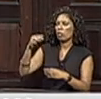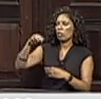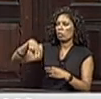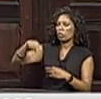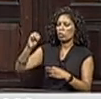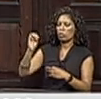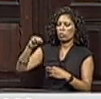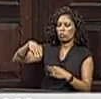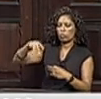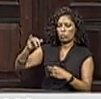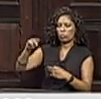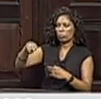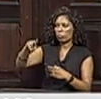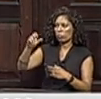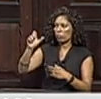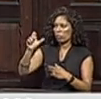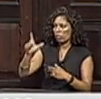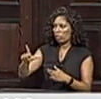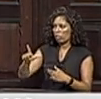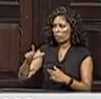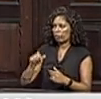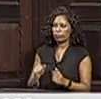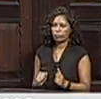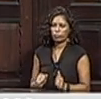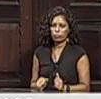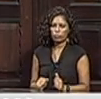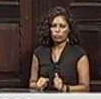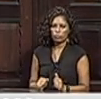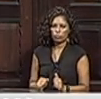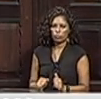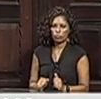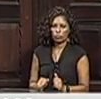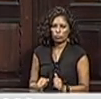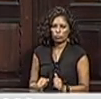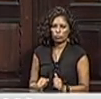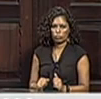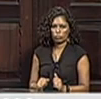Atenção, senhores deputados, estamos em votação nominal.